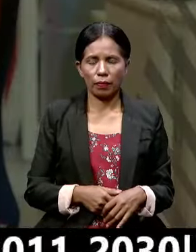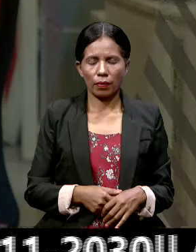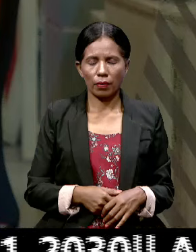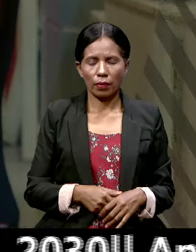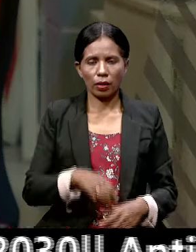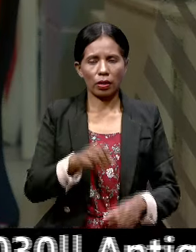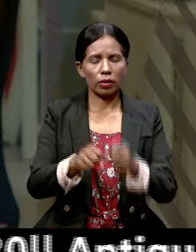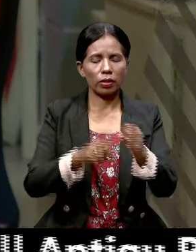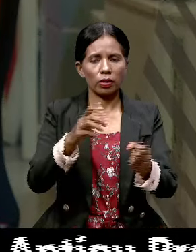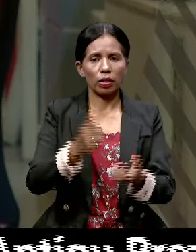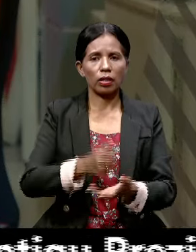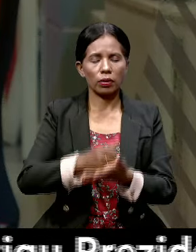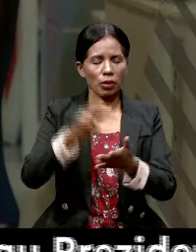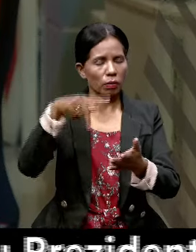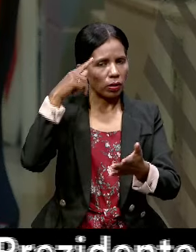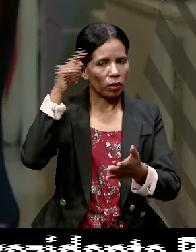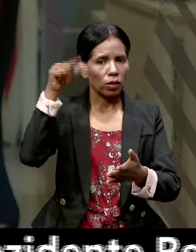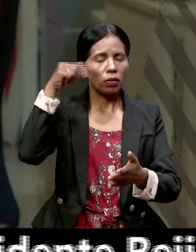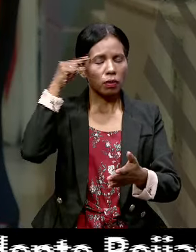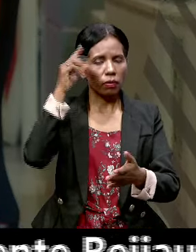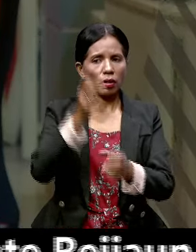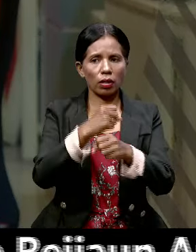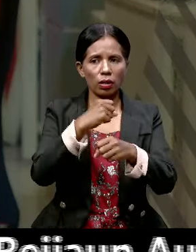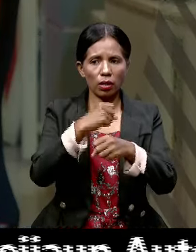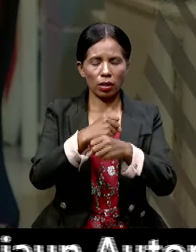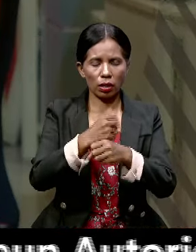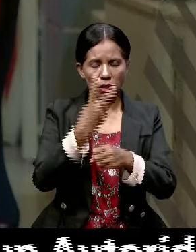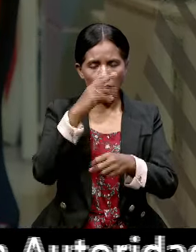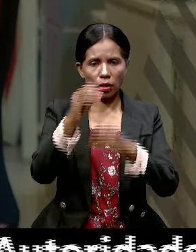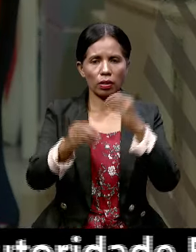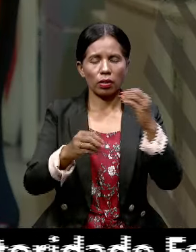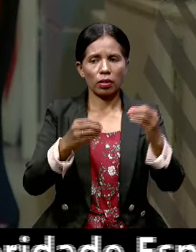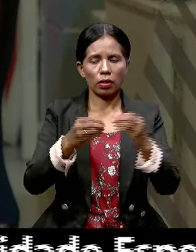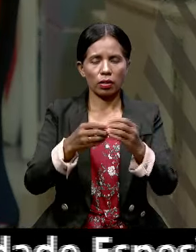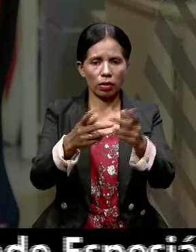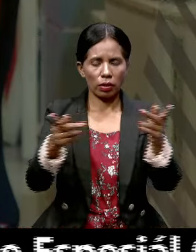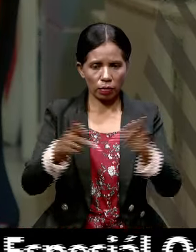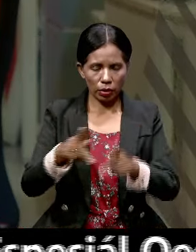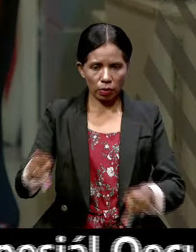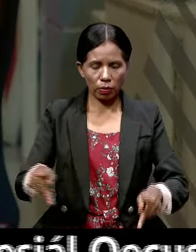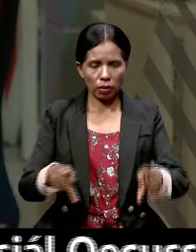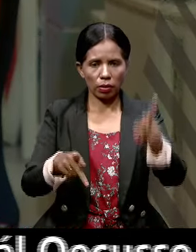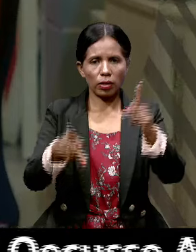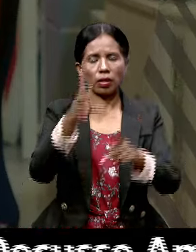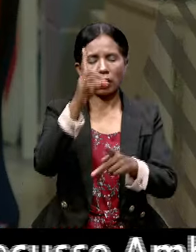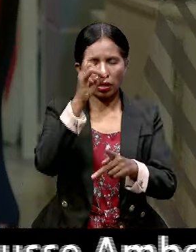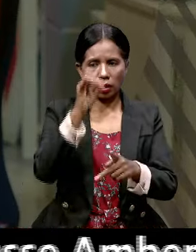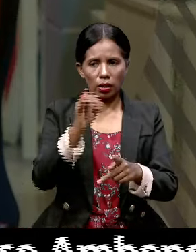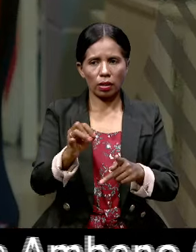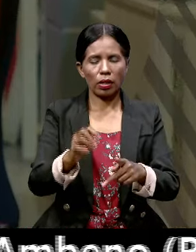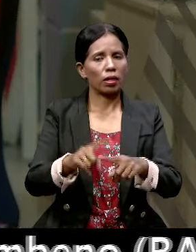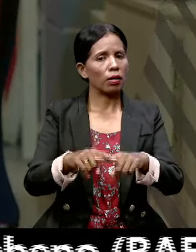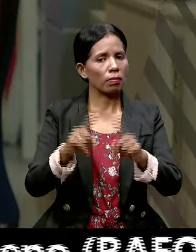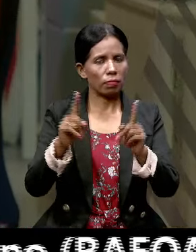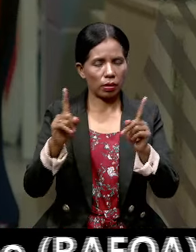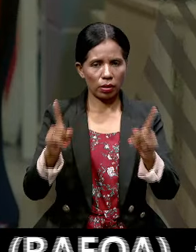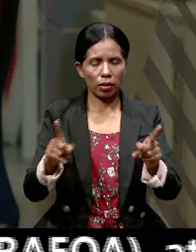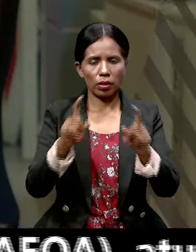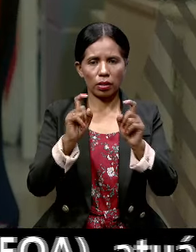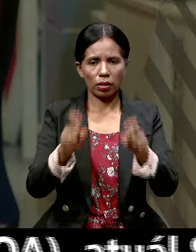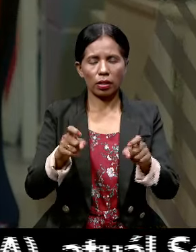Sociedade civil apoia política e governo halo despeso habitação e espaço público e a capital Dili, mai be tem